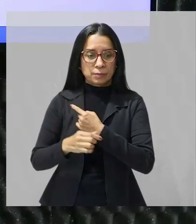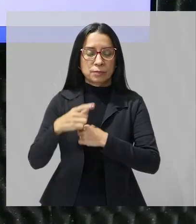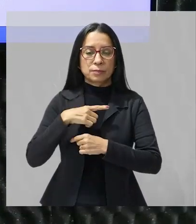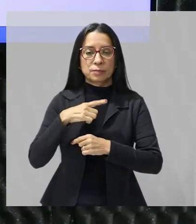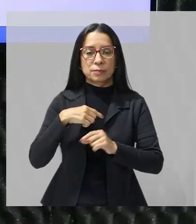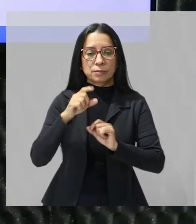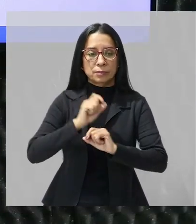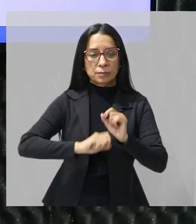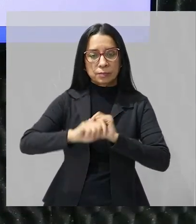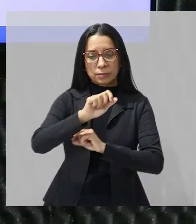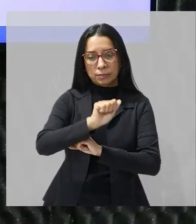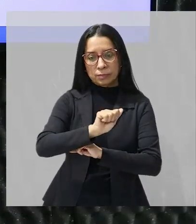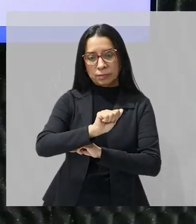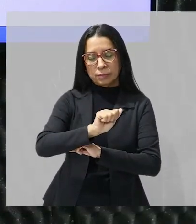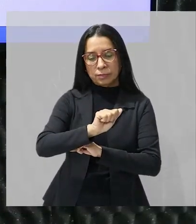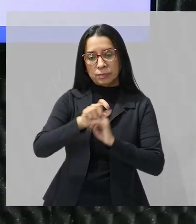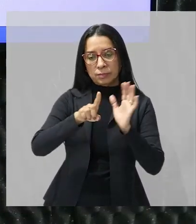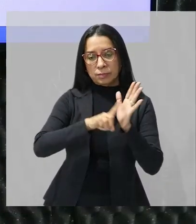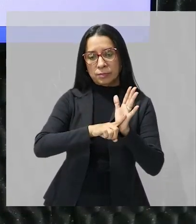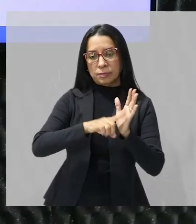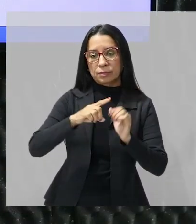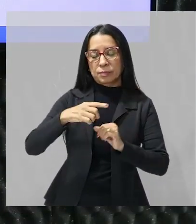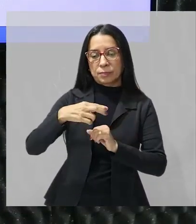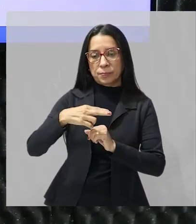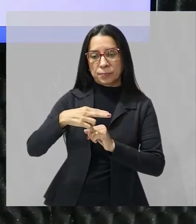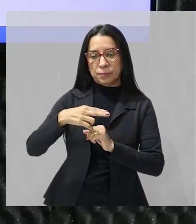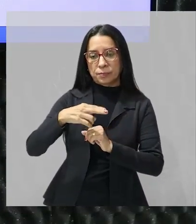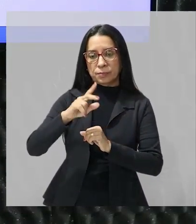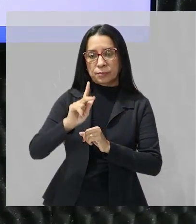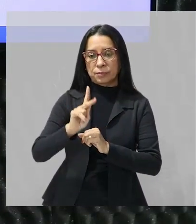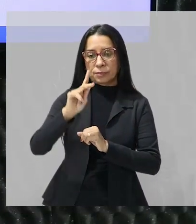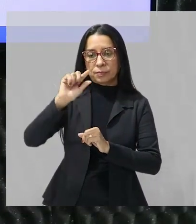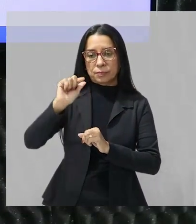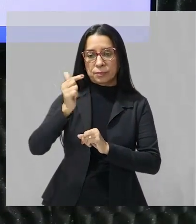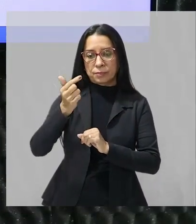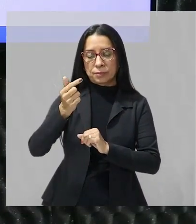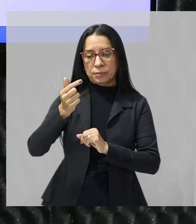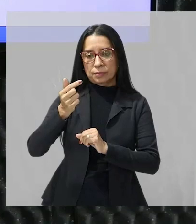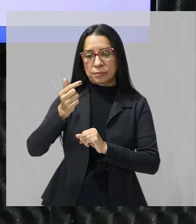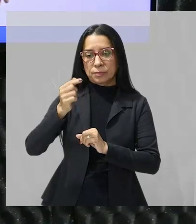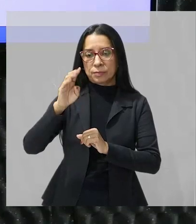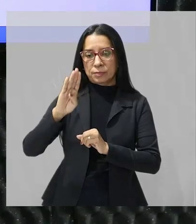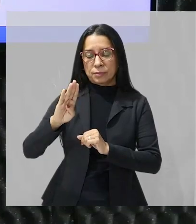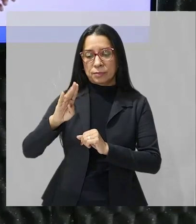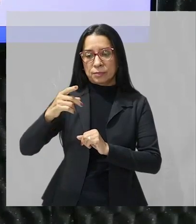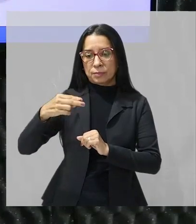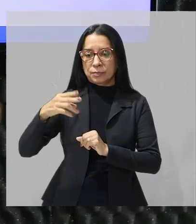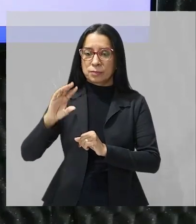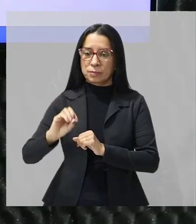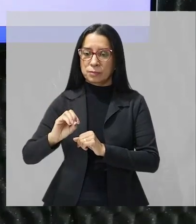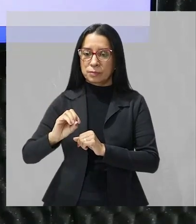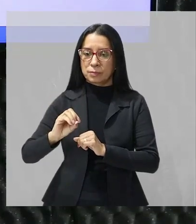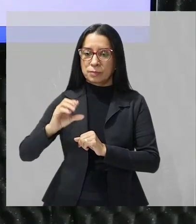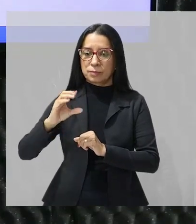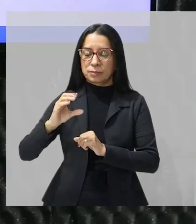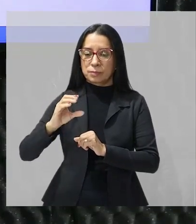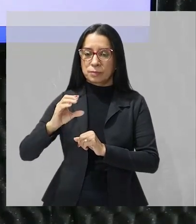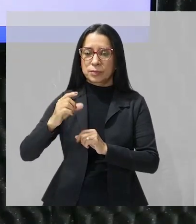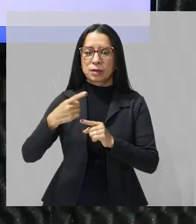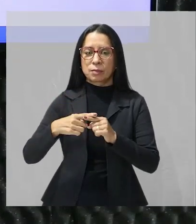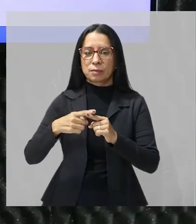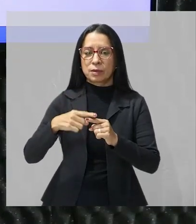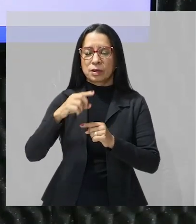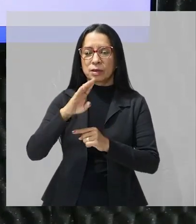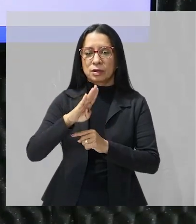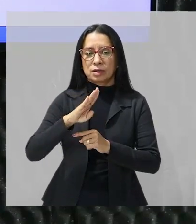o nosso a como menos k ao quadrado. Temos também o b, que é zero. B é zero por